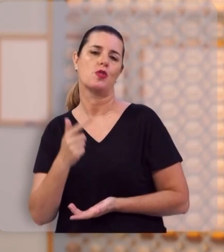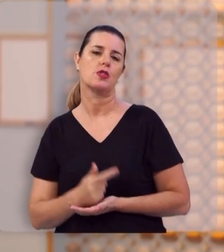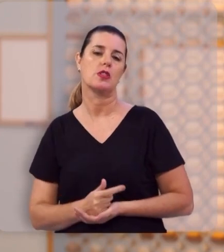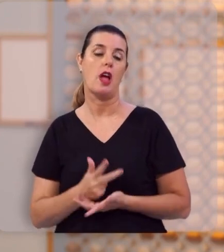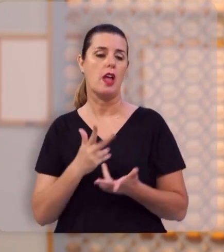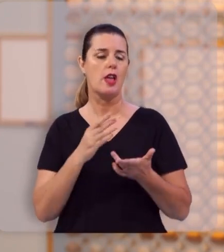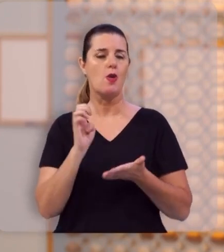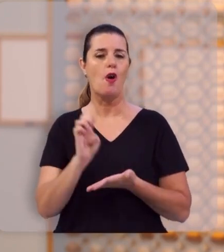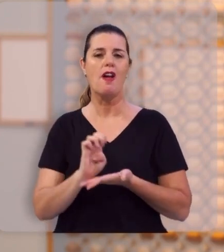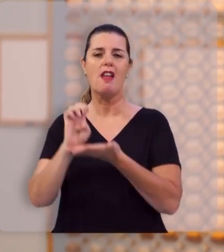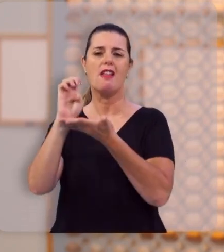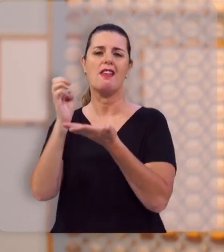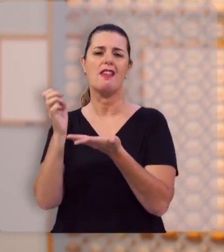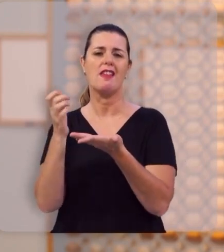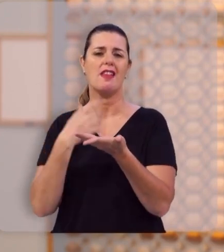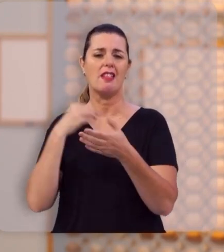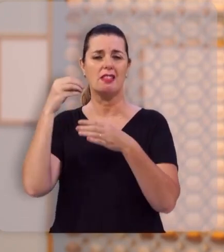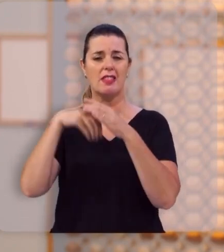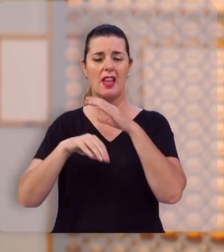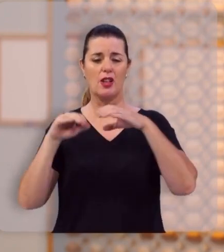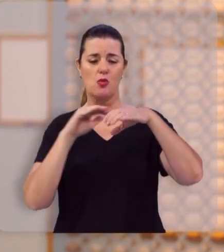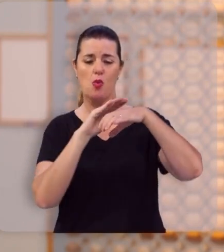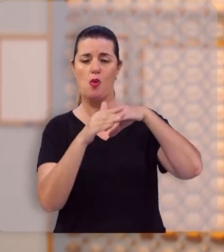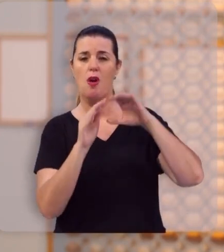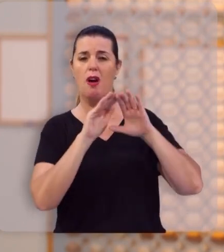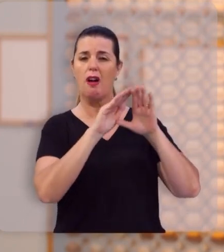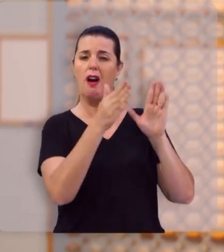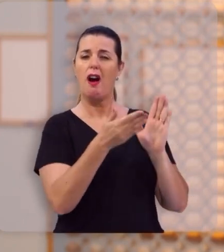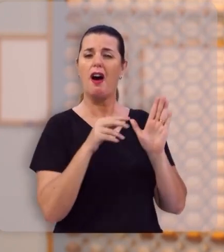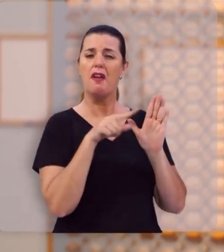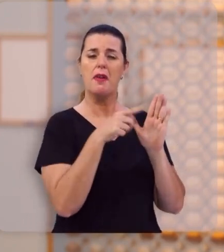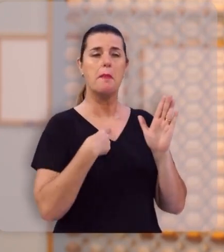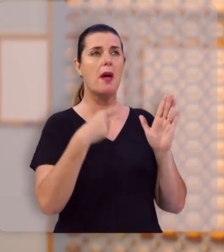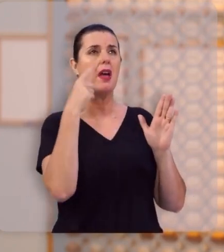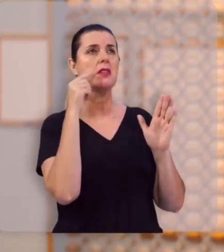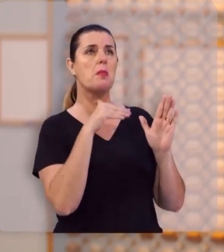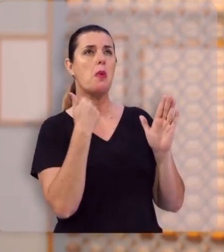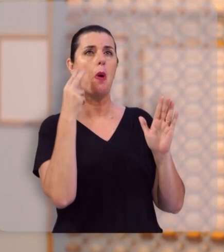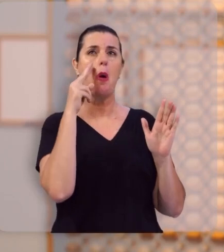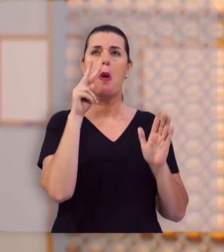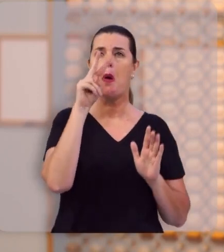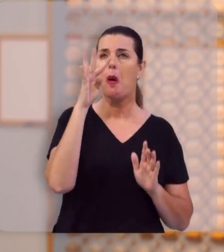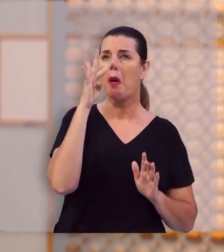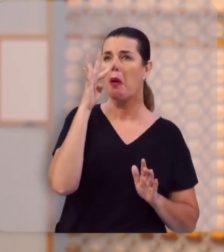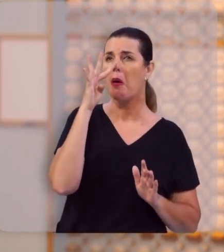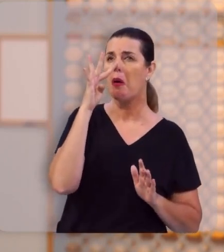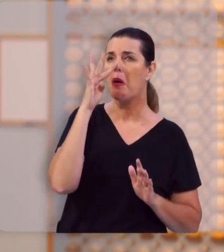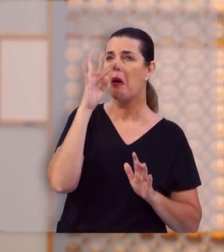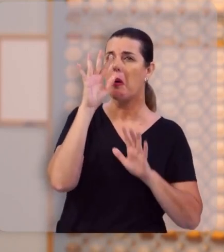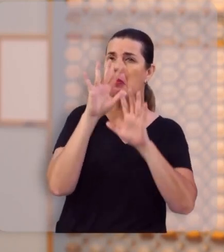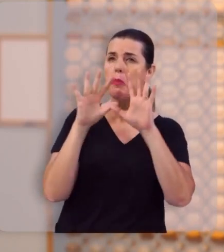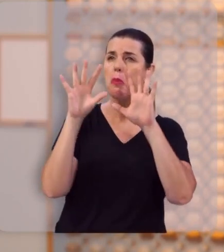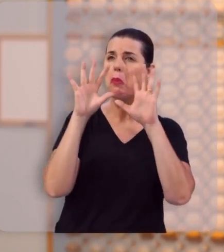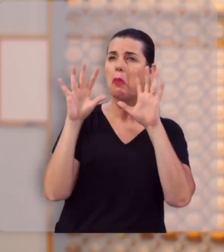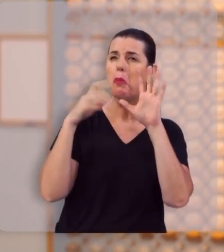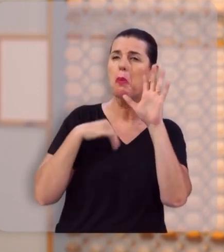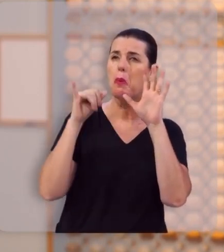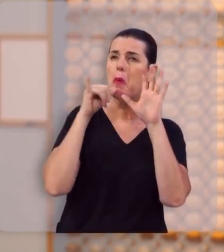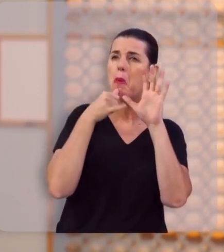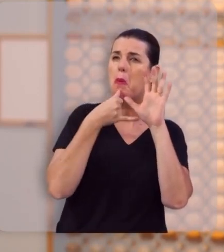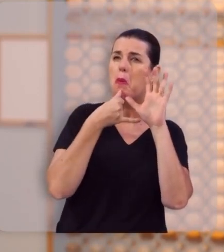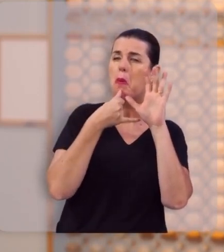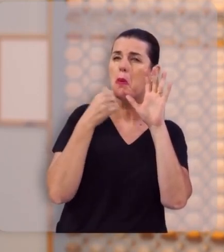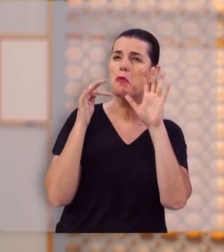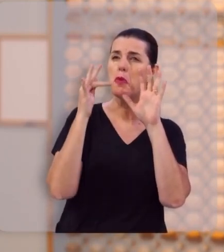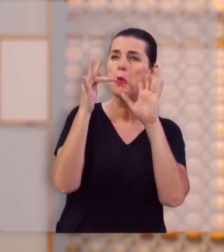como Elias, que estava lá dentro de uma caverna, pensando em morrer, desanimado com a vida, olhando com as lentes embaçadas do